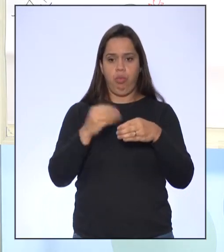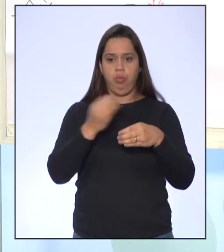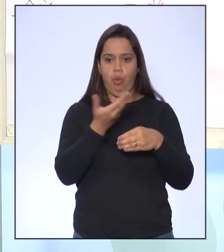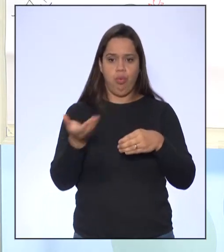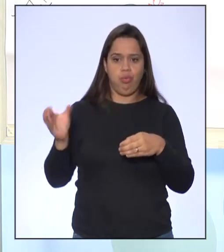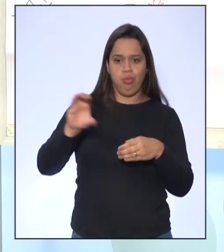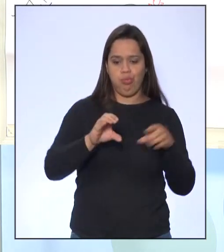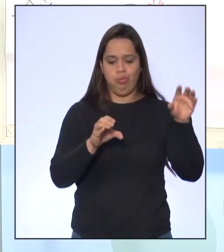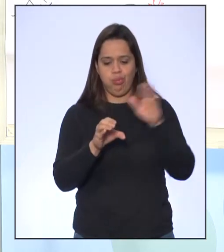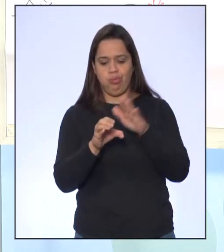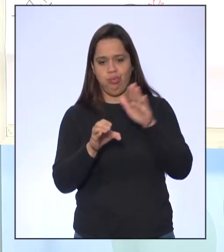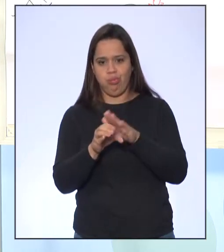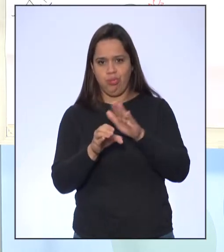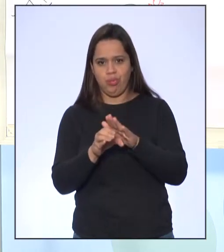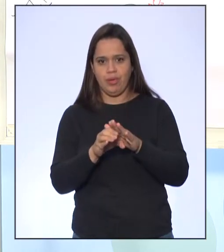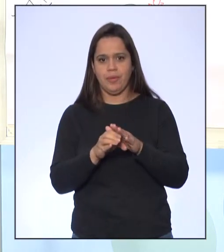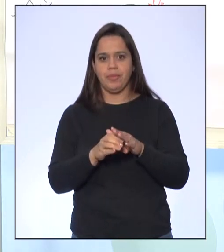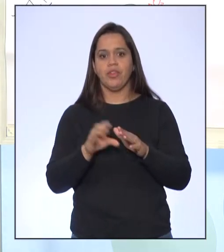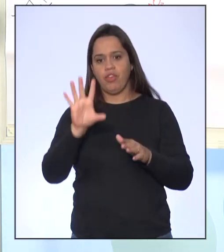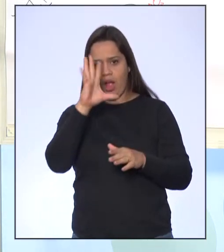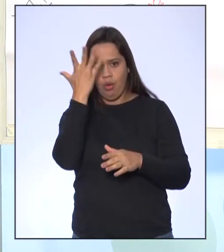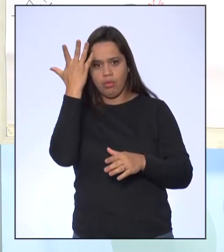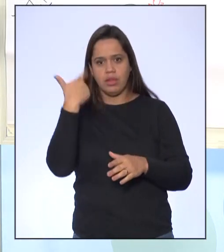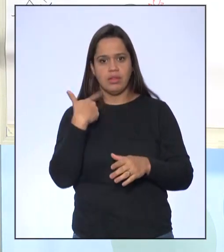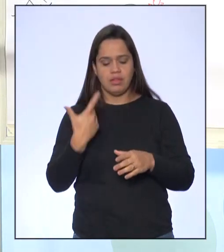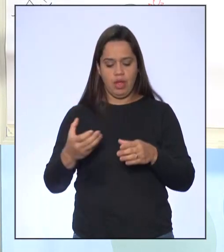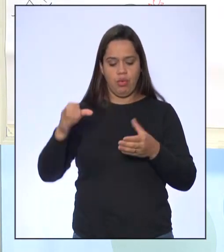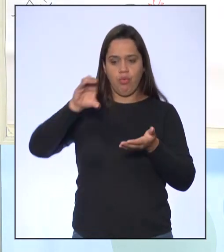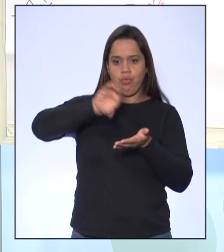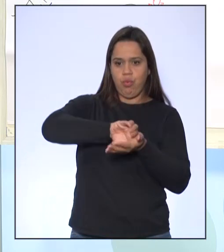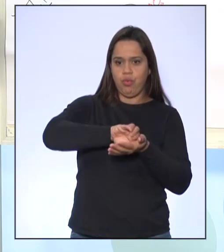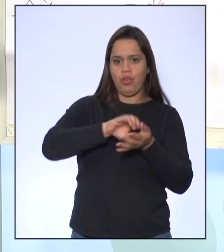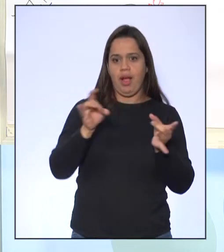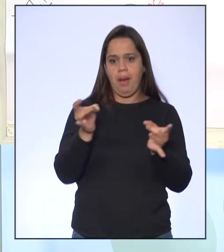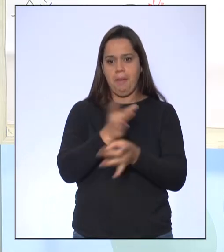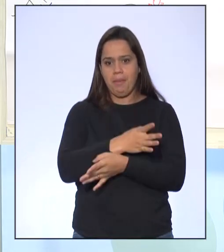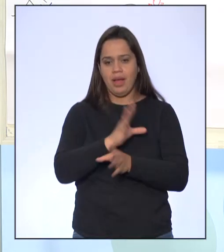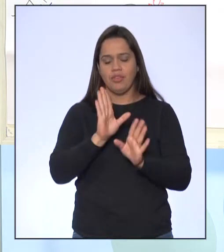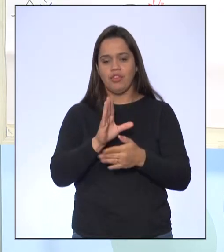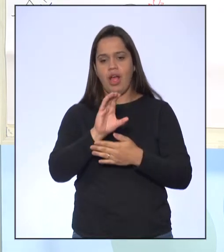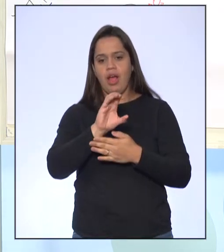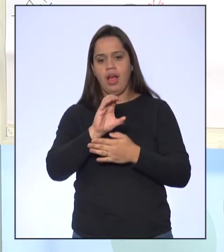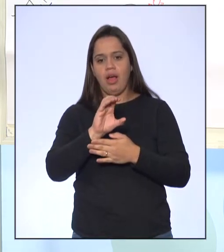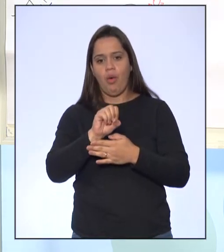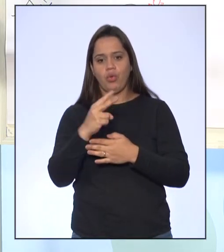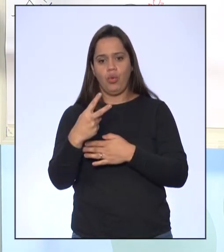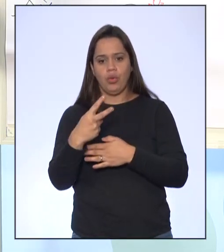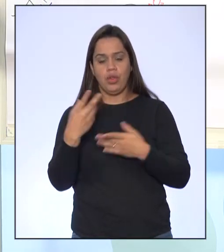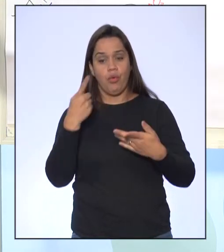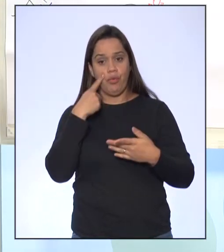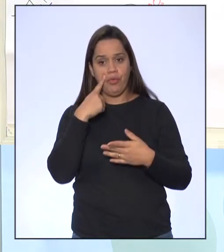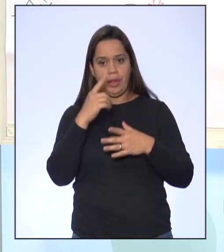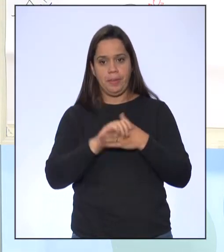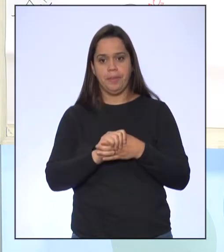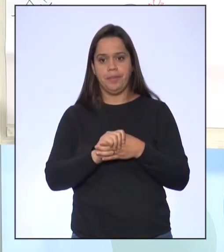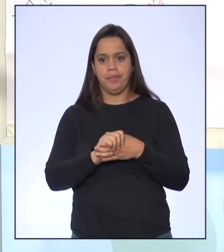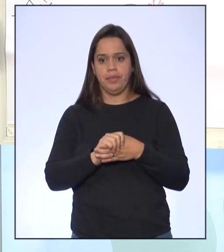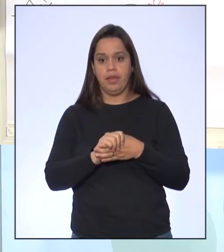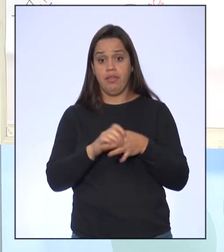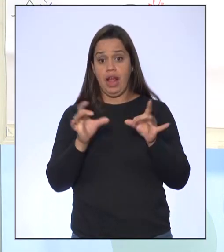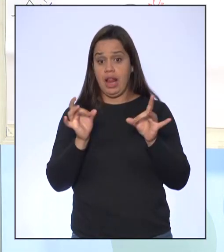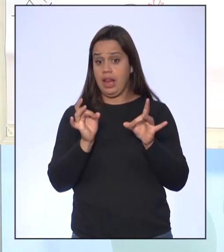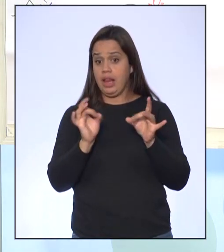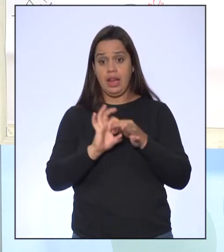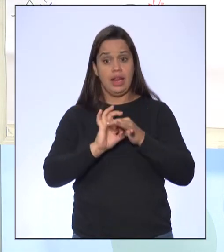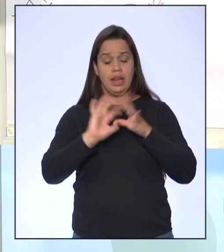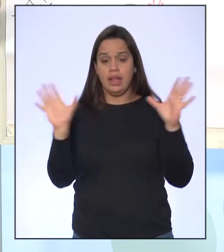estava aqui virado. Já aconteceu de eu não fazer isso e aí, né, já tinha acabado o oxigênio. Esse daqui vai ficar livre o oxigênio para ele. Livre.